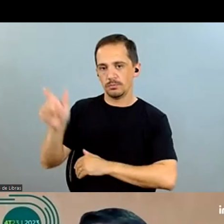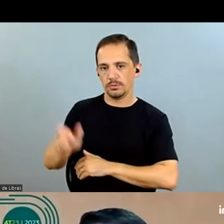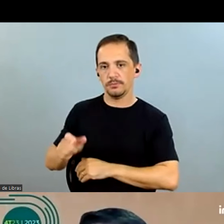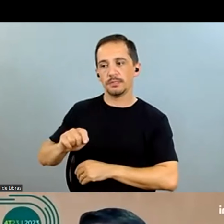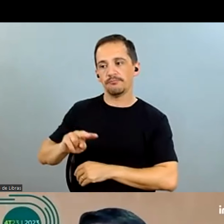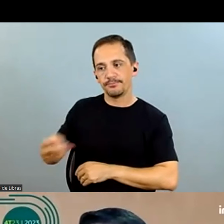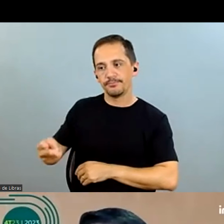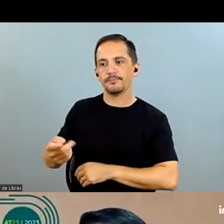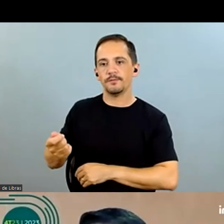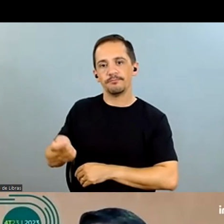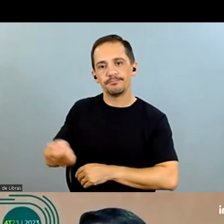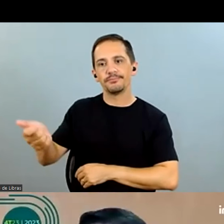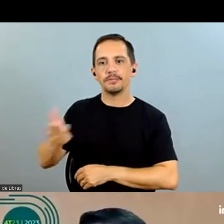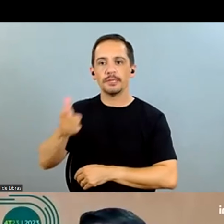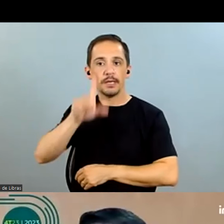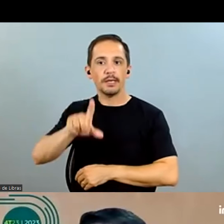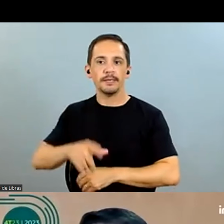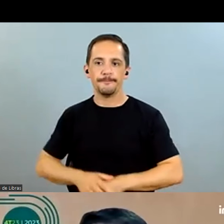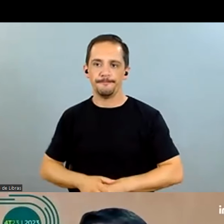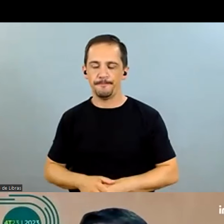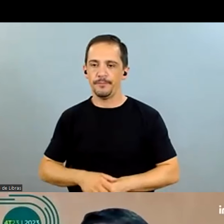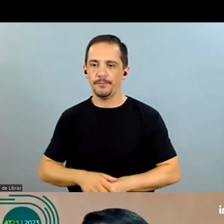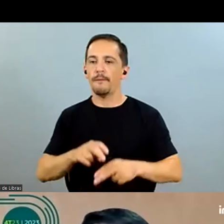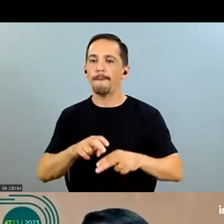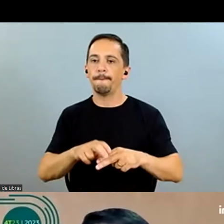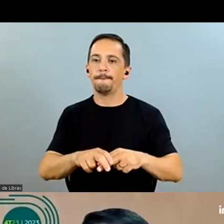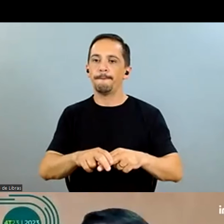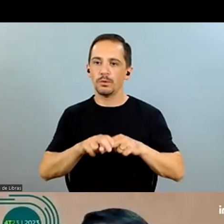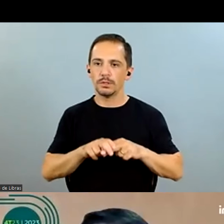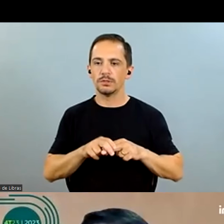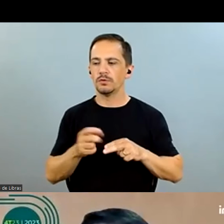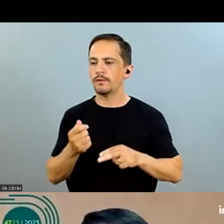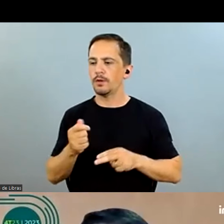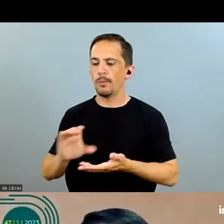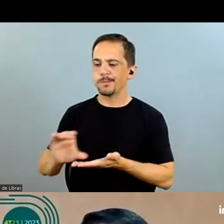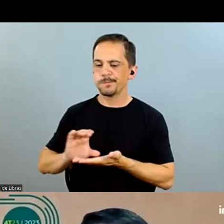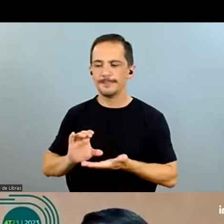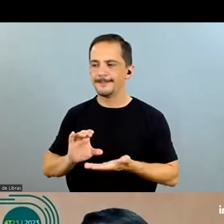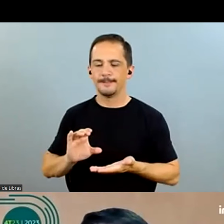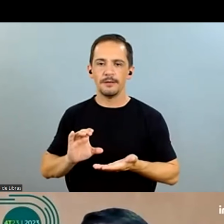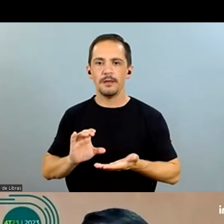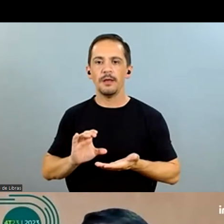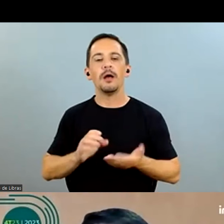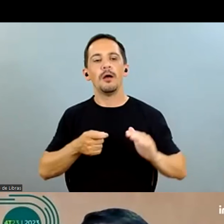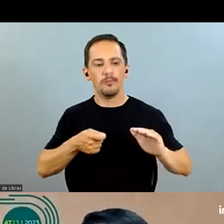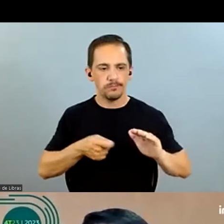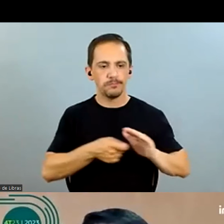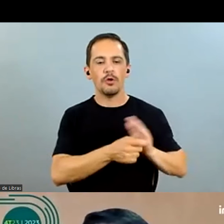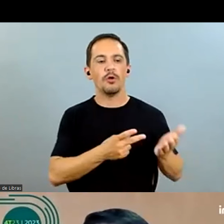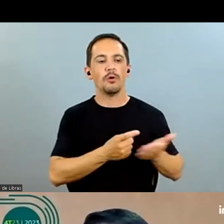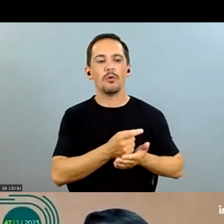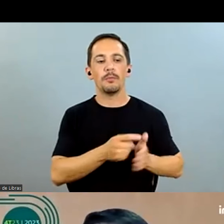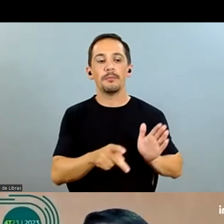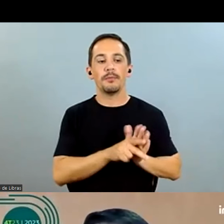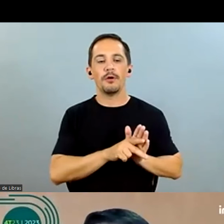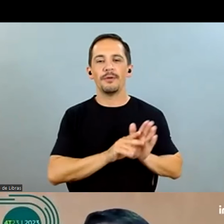isso né então uma das maneiras de fazer eh fazer a alocação de capital de modo eficiente é sempre a companhia recomprar as próprias ações à medida que como